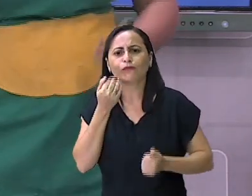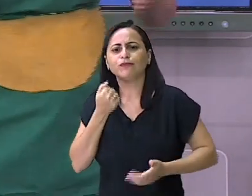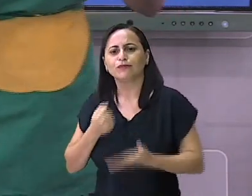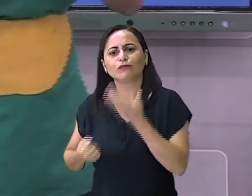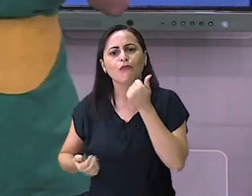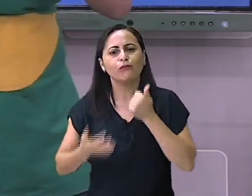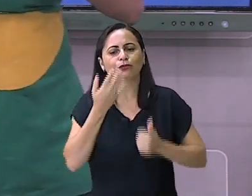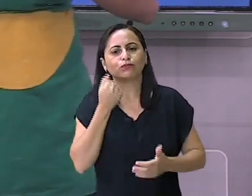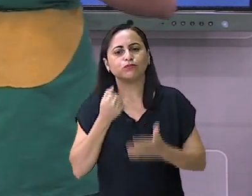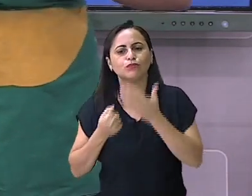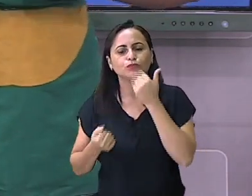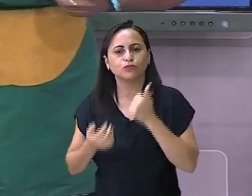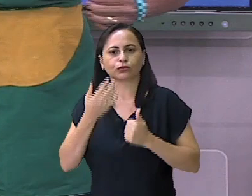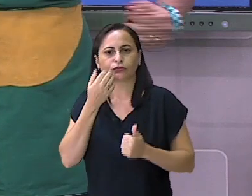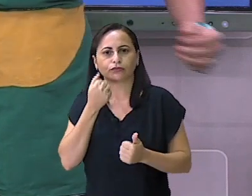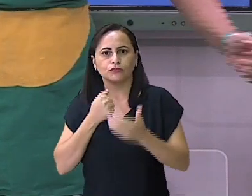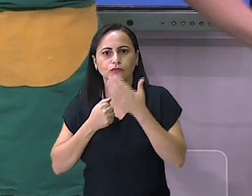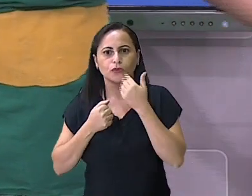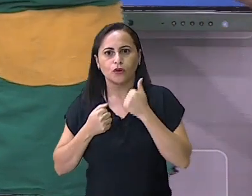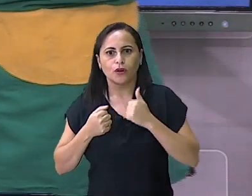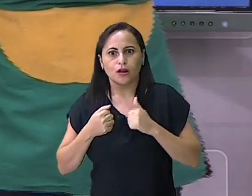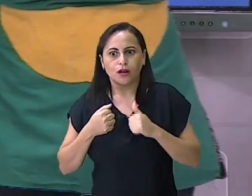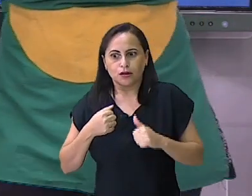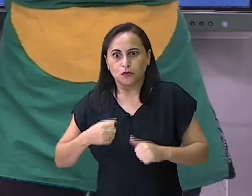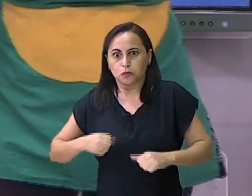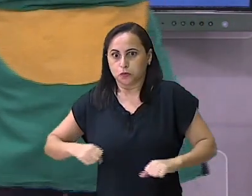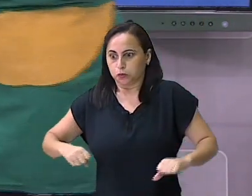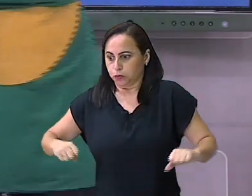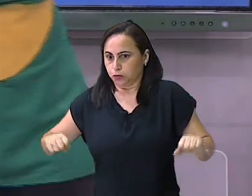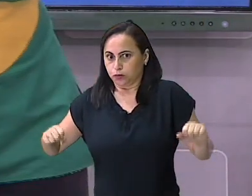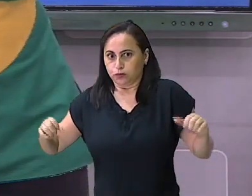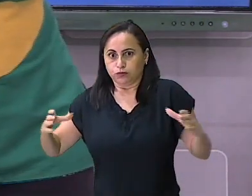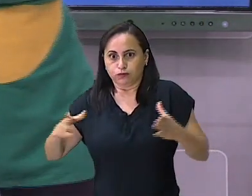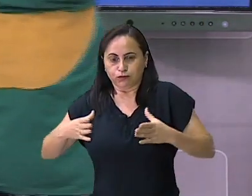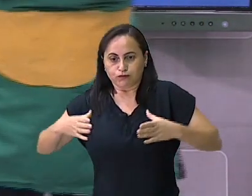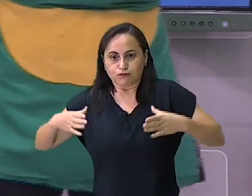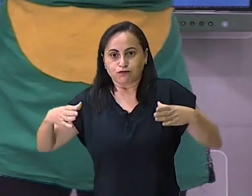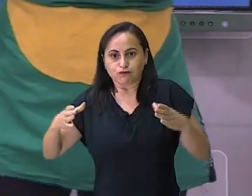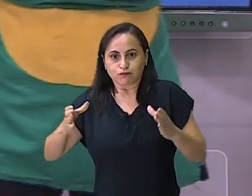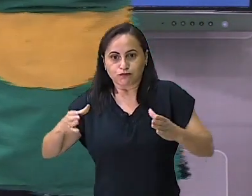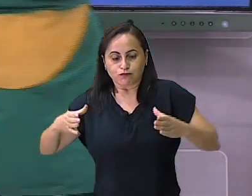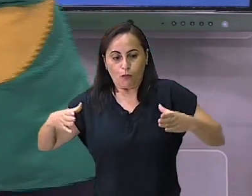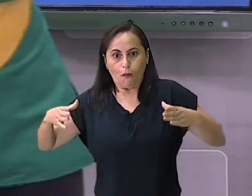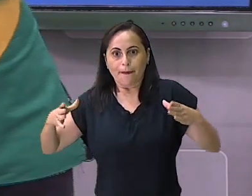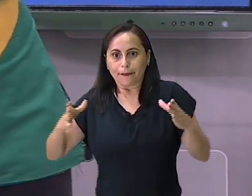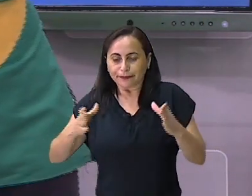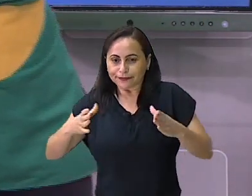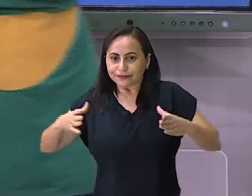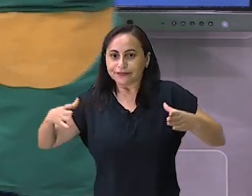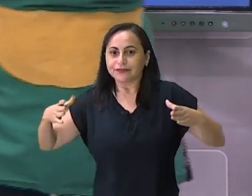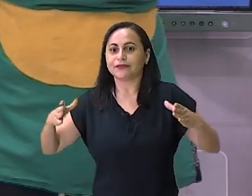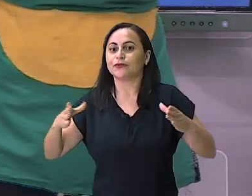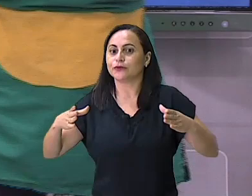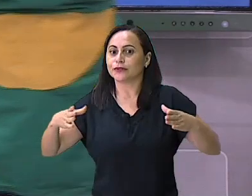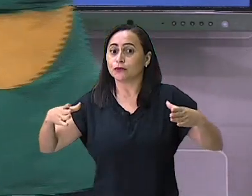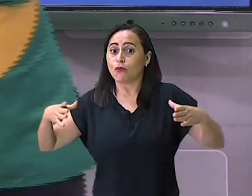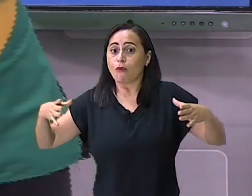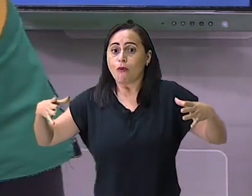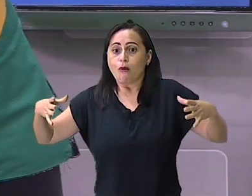lagarta. Vai ficando grande, vai